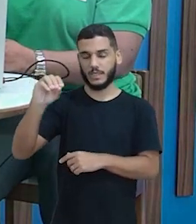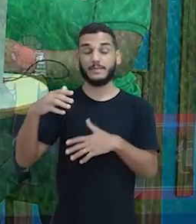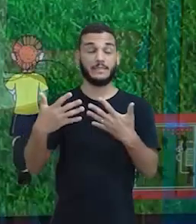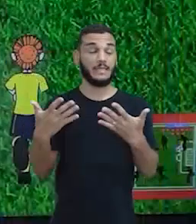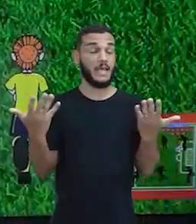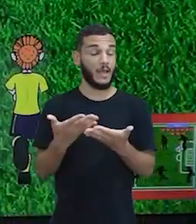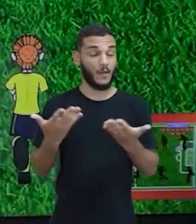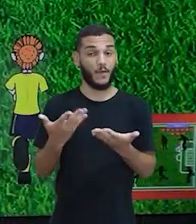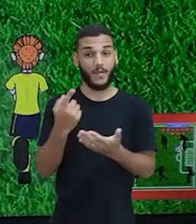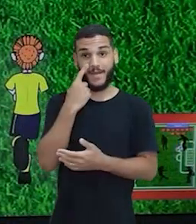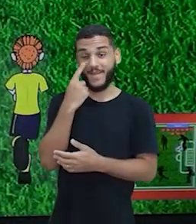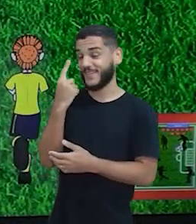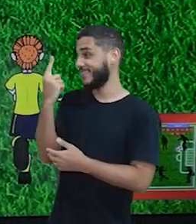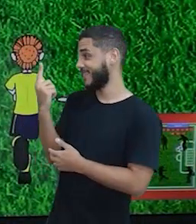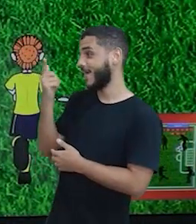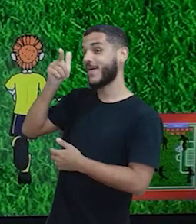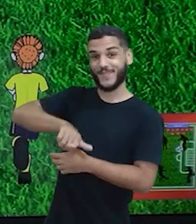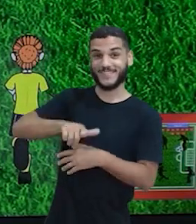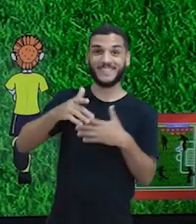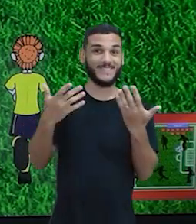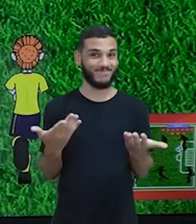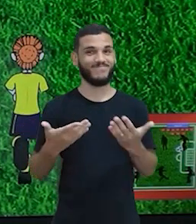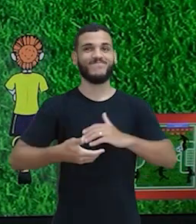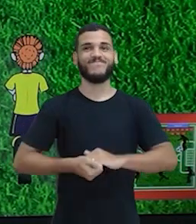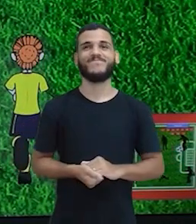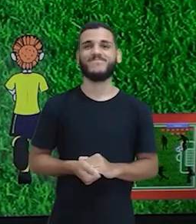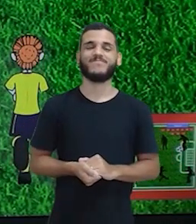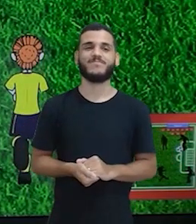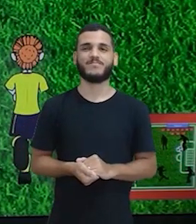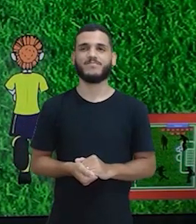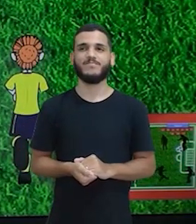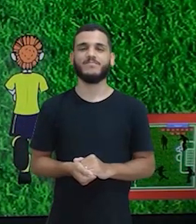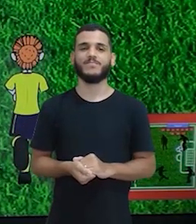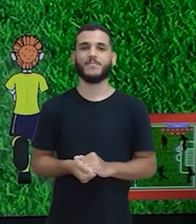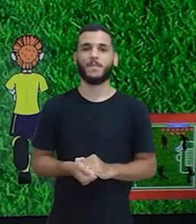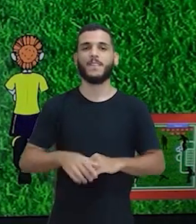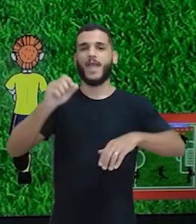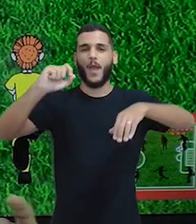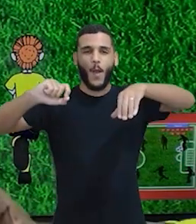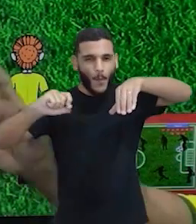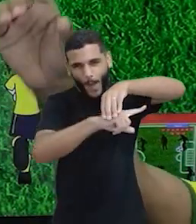amada acertou a bola da vez para ver Gol